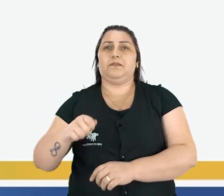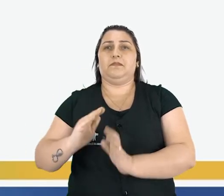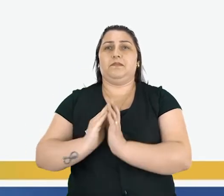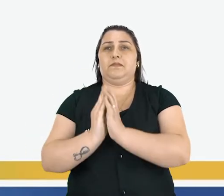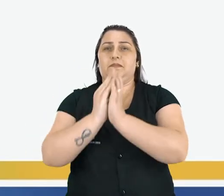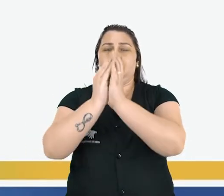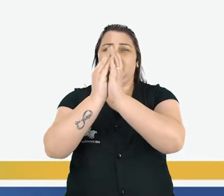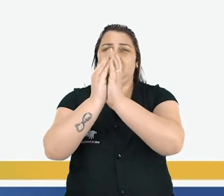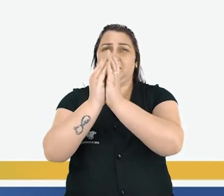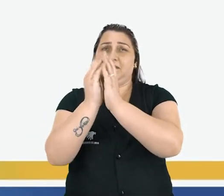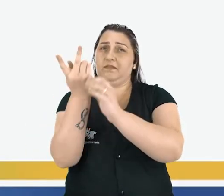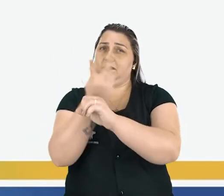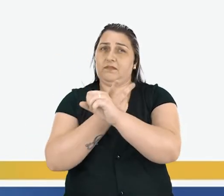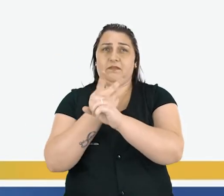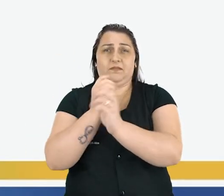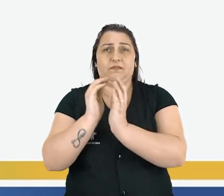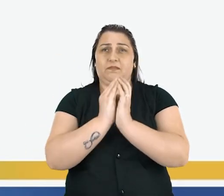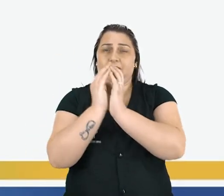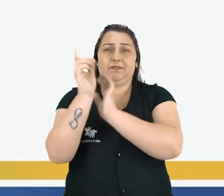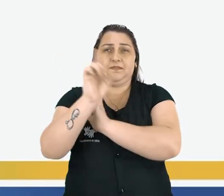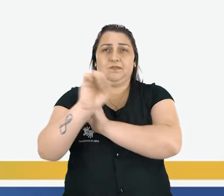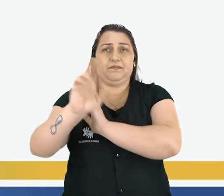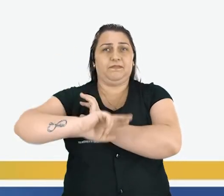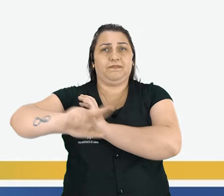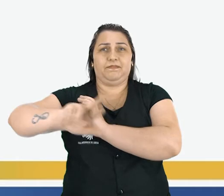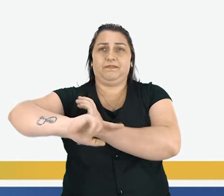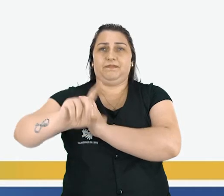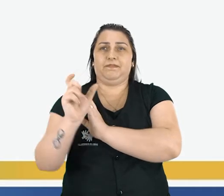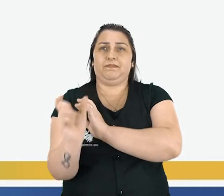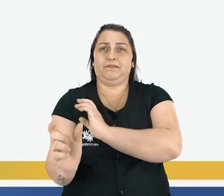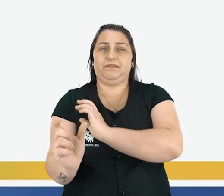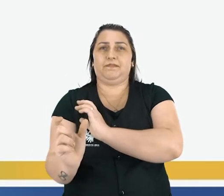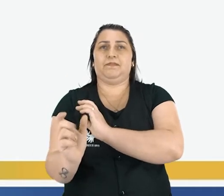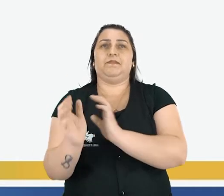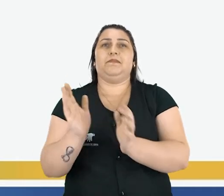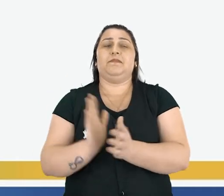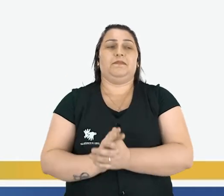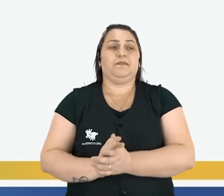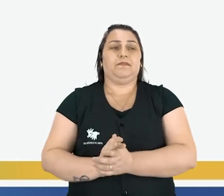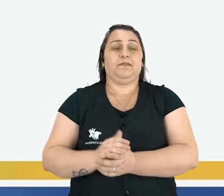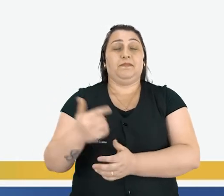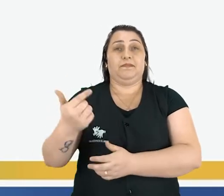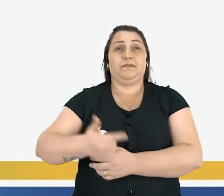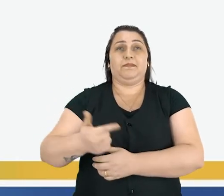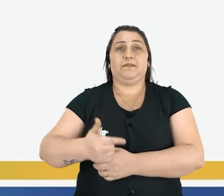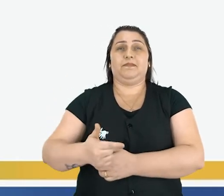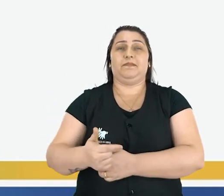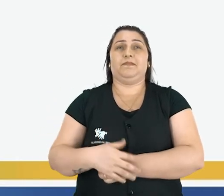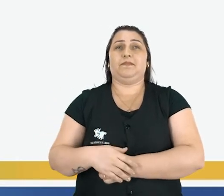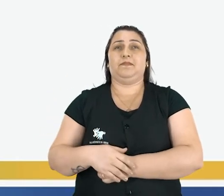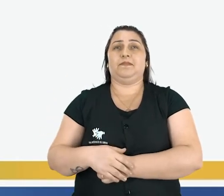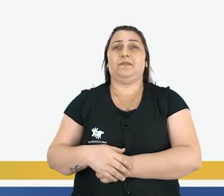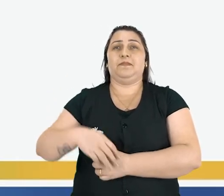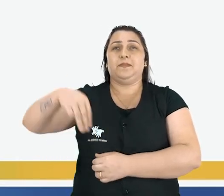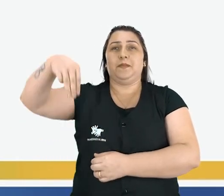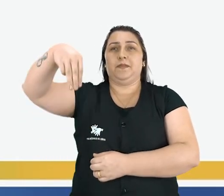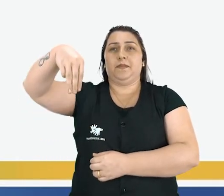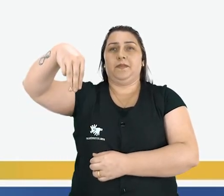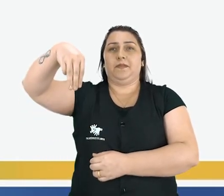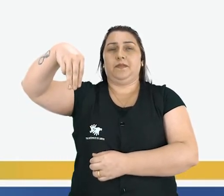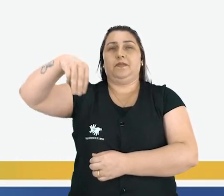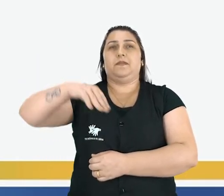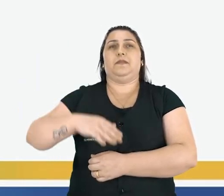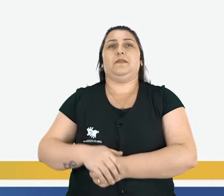nós não estamos atrás da boneca Então não é essa palavra Vamos ler a segunda segunda palavra começa com a